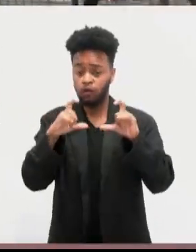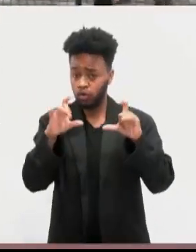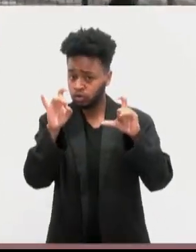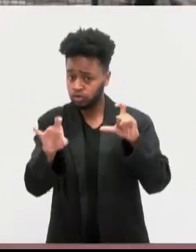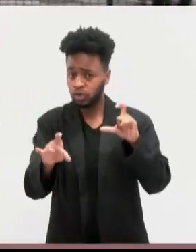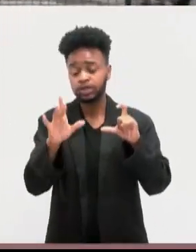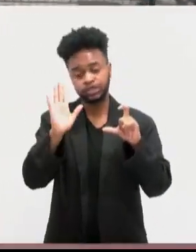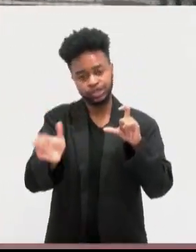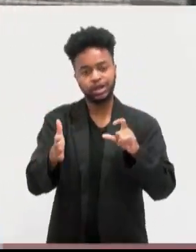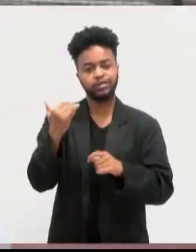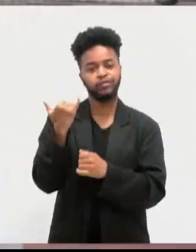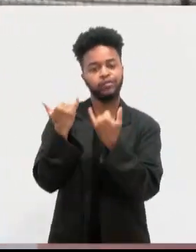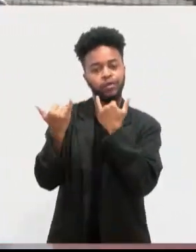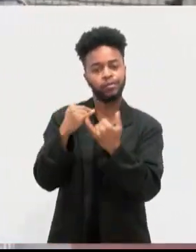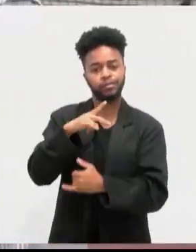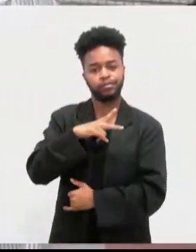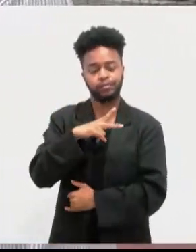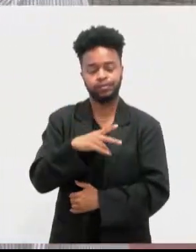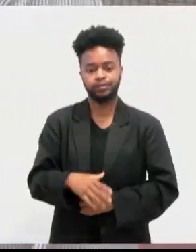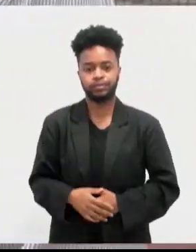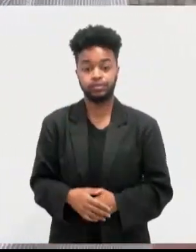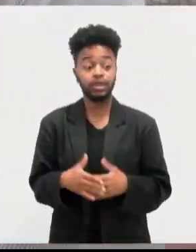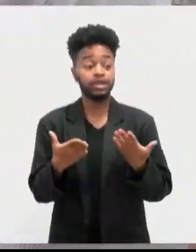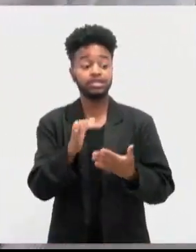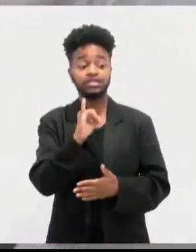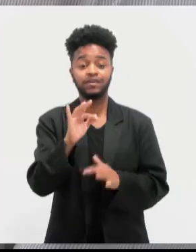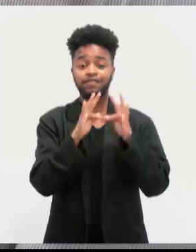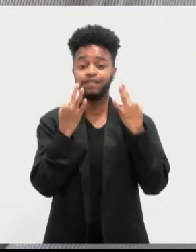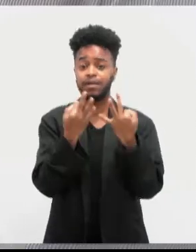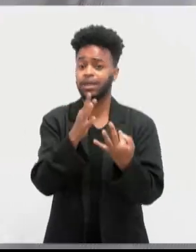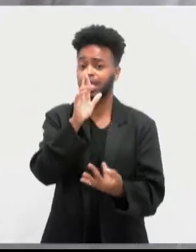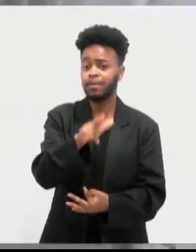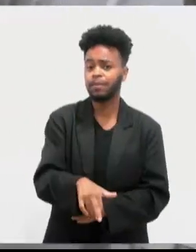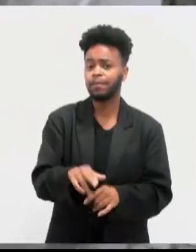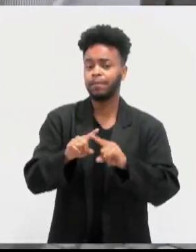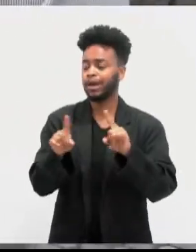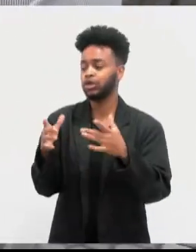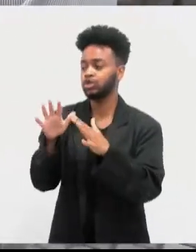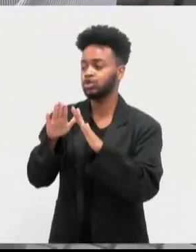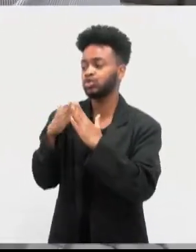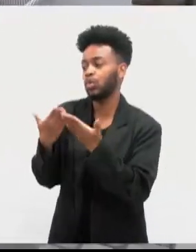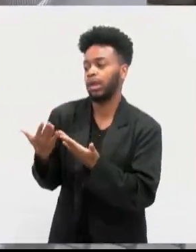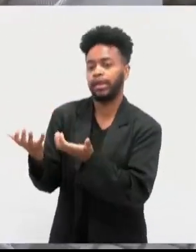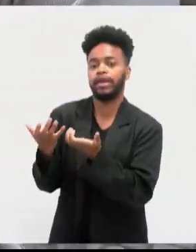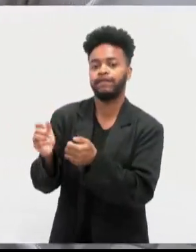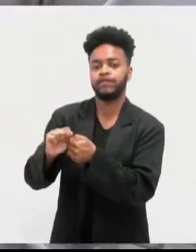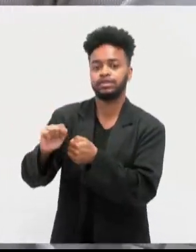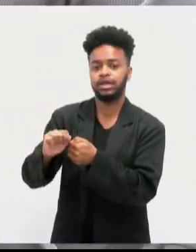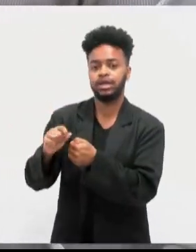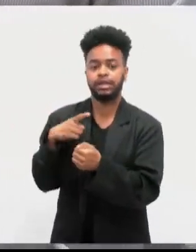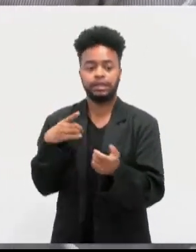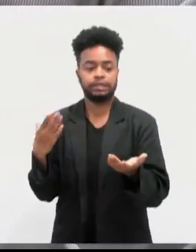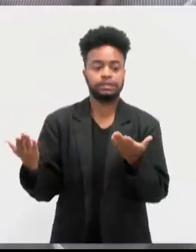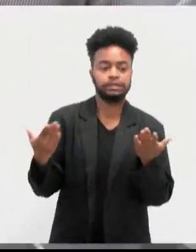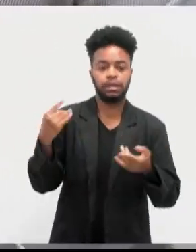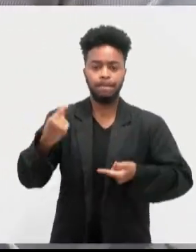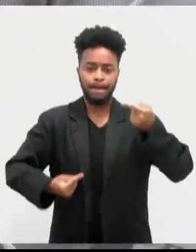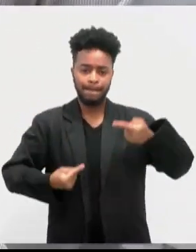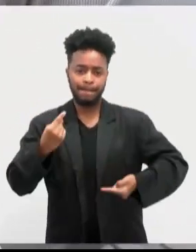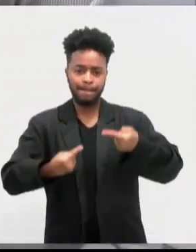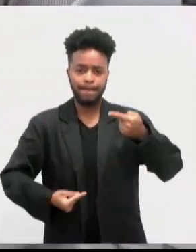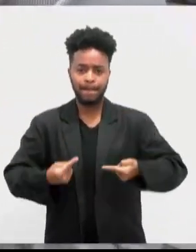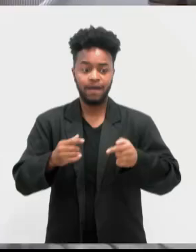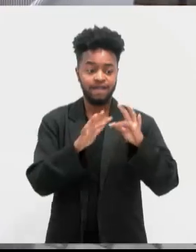dado pessoal. Agora, por exemplo, os pais recusam e a escola diz assim, não, tem que fazer. Aí fica aquele embate que a gente fala, né?